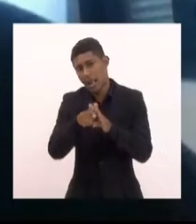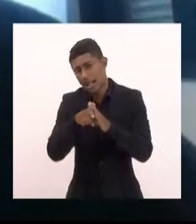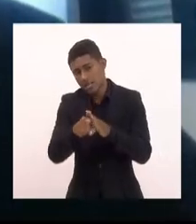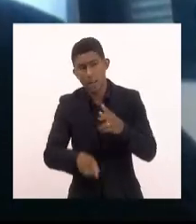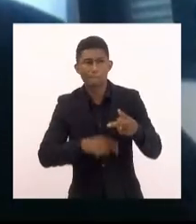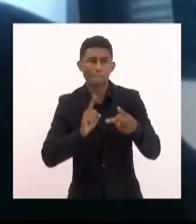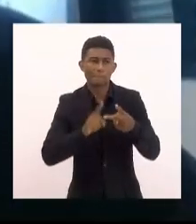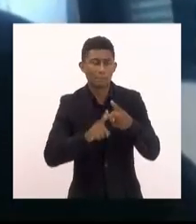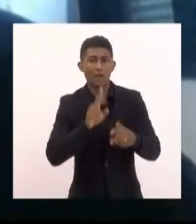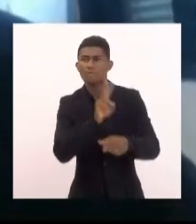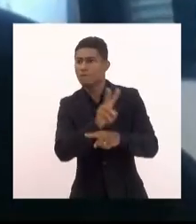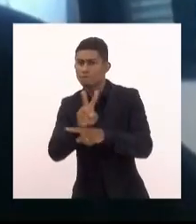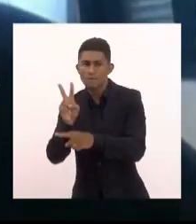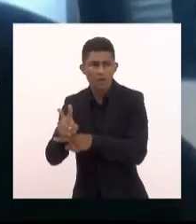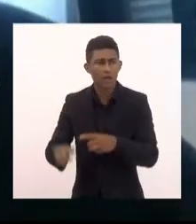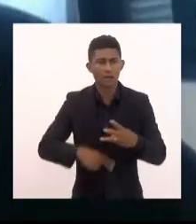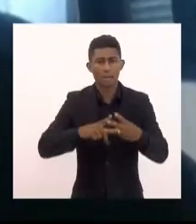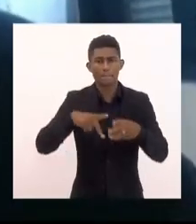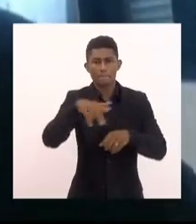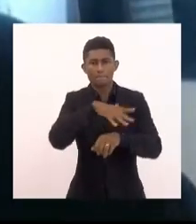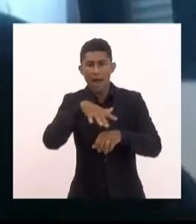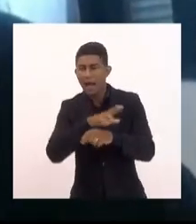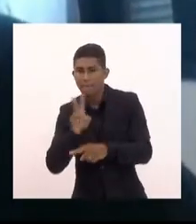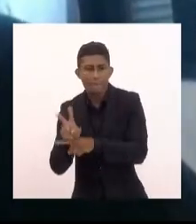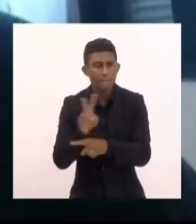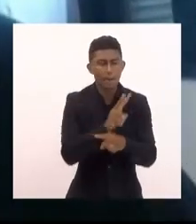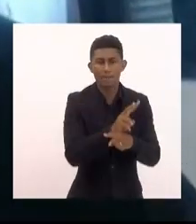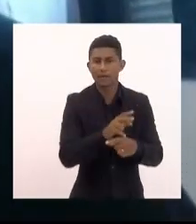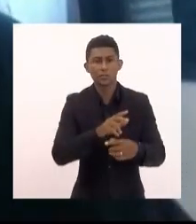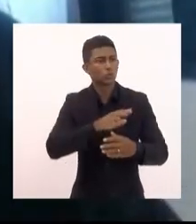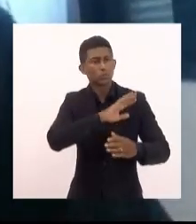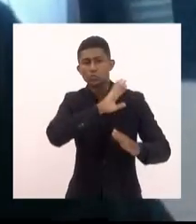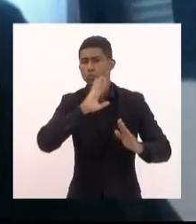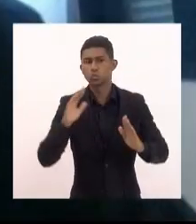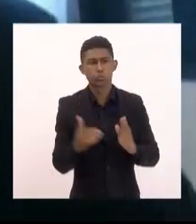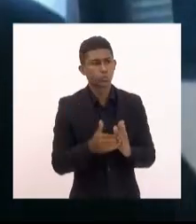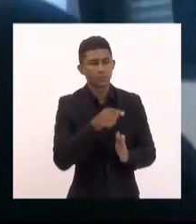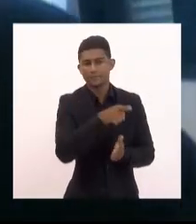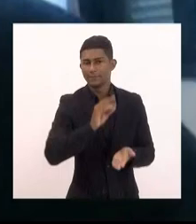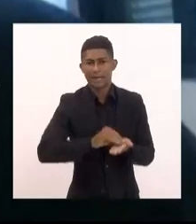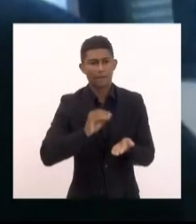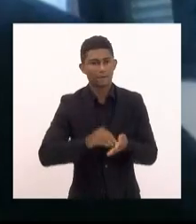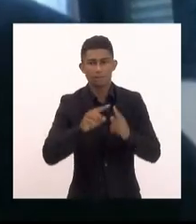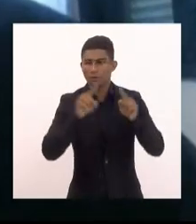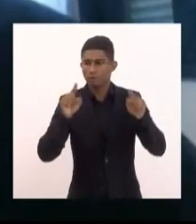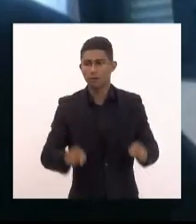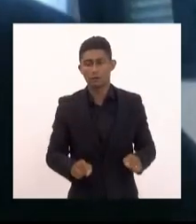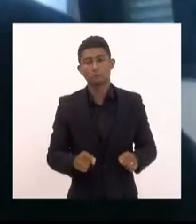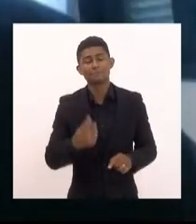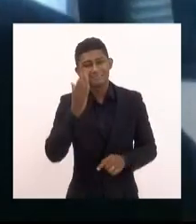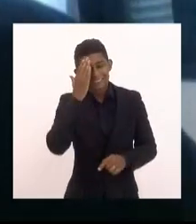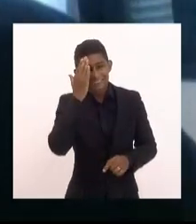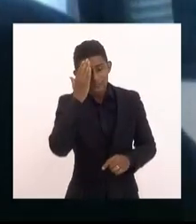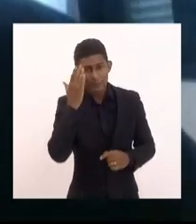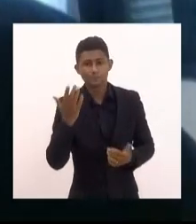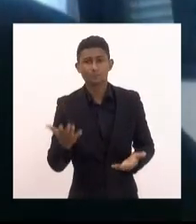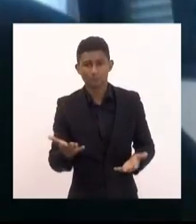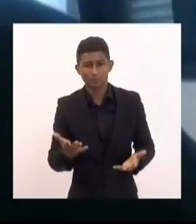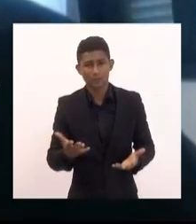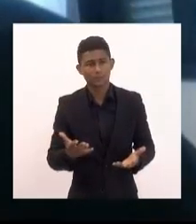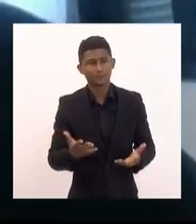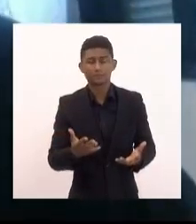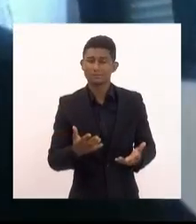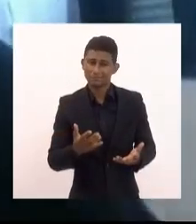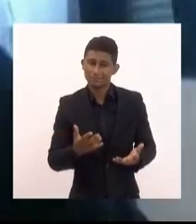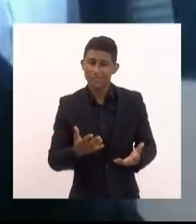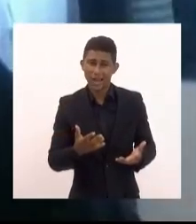fiscais, guarda-parques, licenciamento, tudo. E, claro, que muitas vezes os adversários do meio